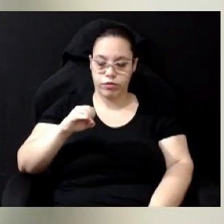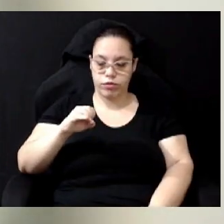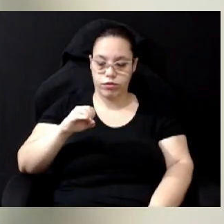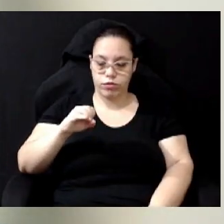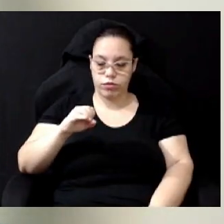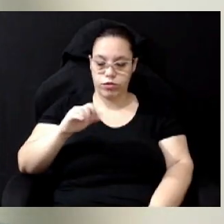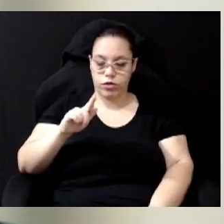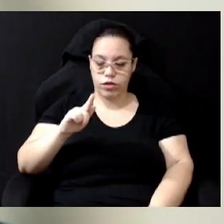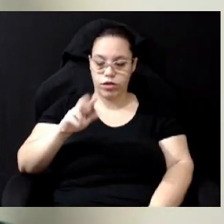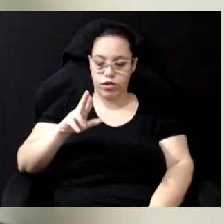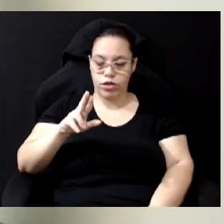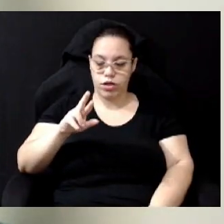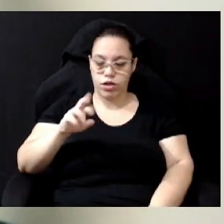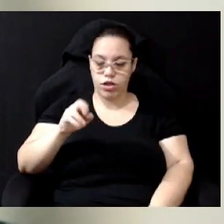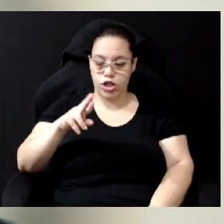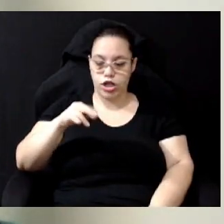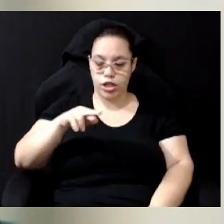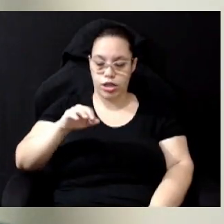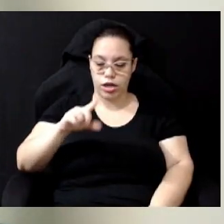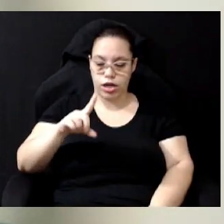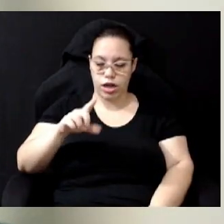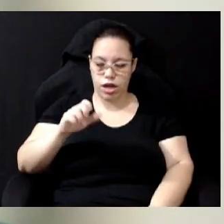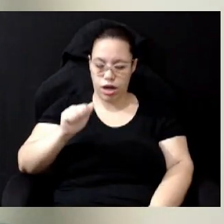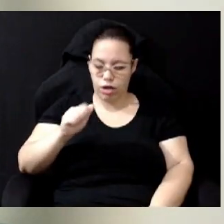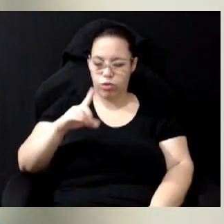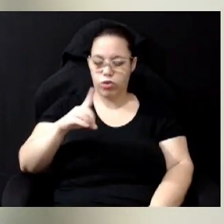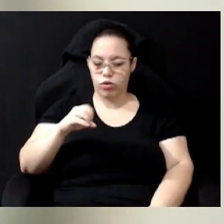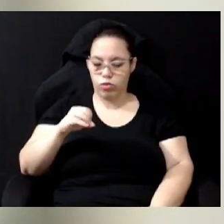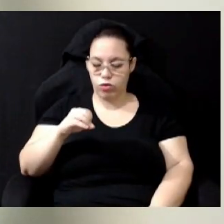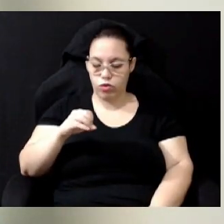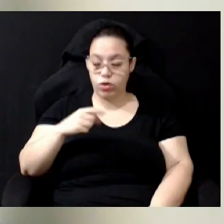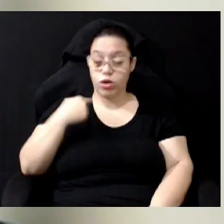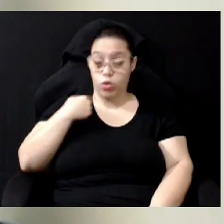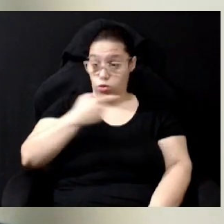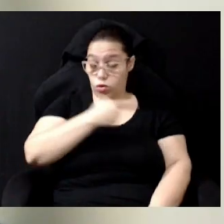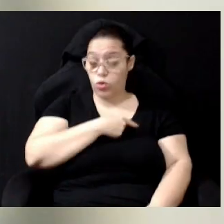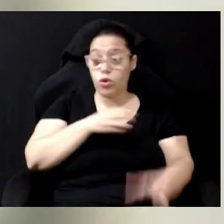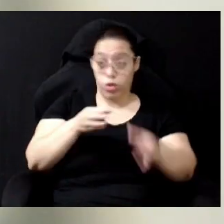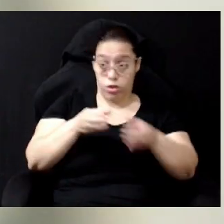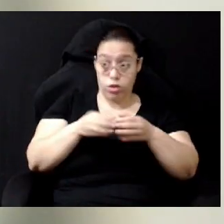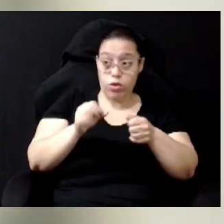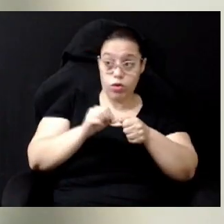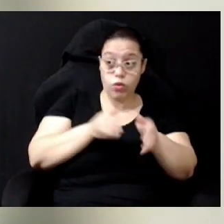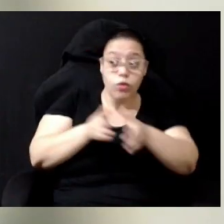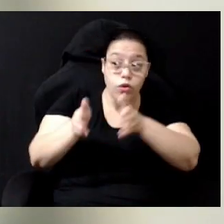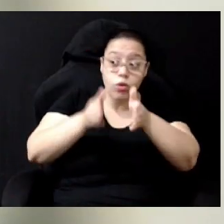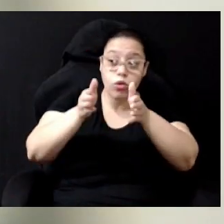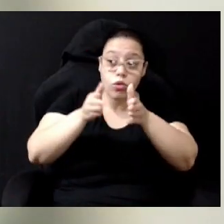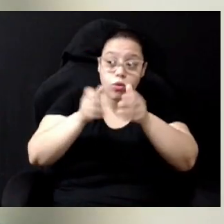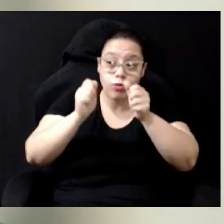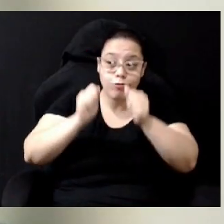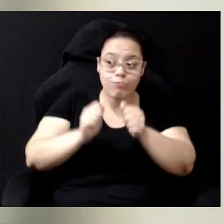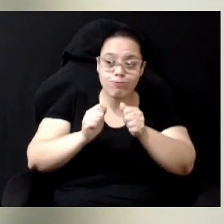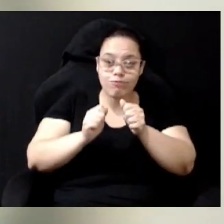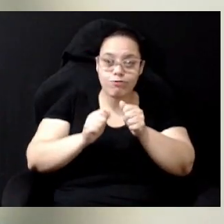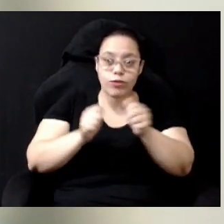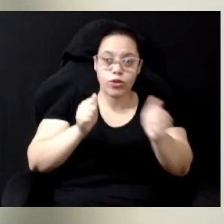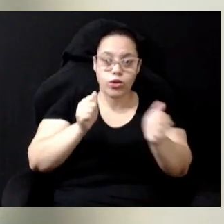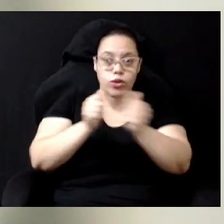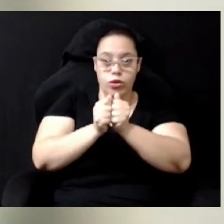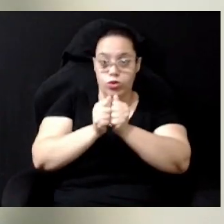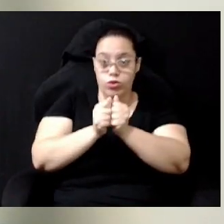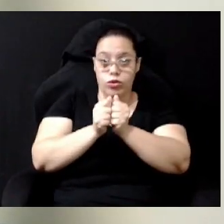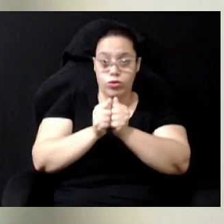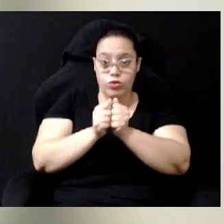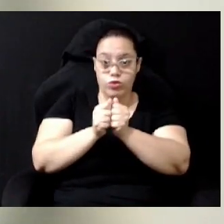por meio da RenovaCalc, que é outra das ferramentas que a nossa equipe desenvolveu. Então, o mesmo caminho pode ser feito junto com o